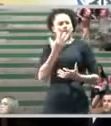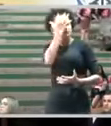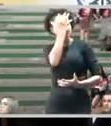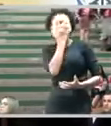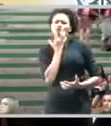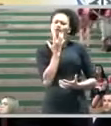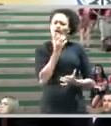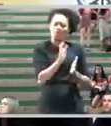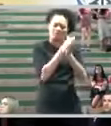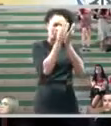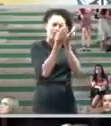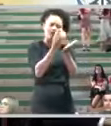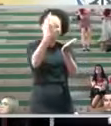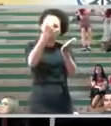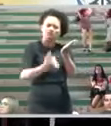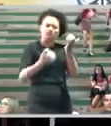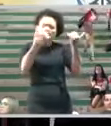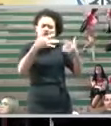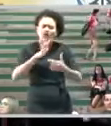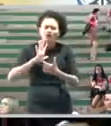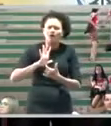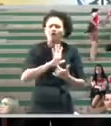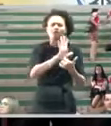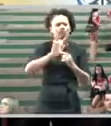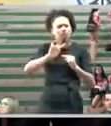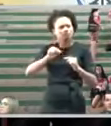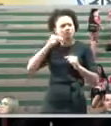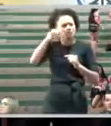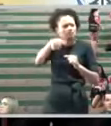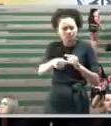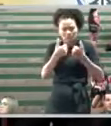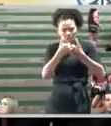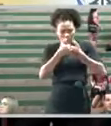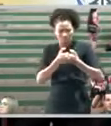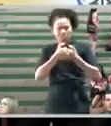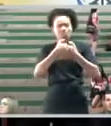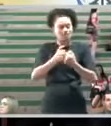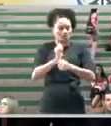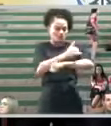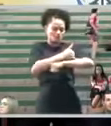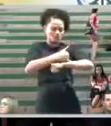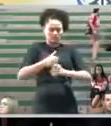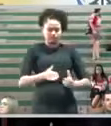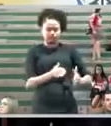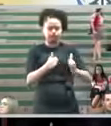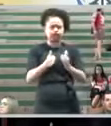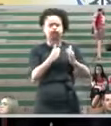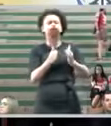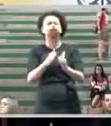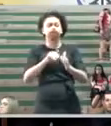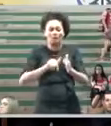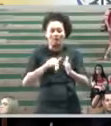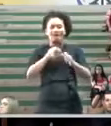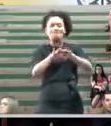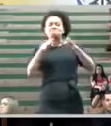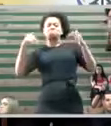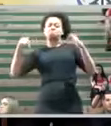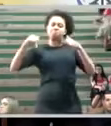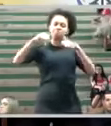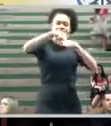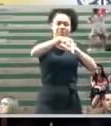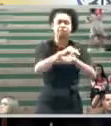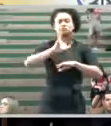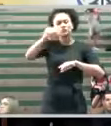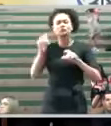responsabilidade. A Bíblia nos mostra que depois que a arca, o povo cruza o Jordão, destrói Jericó, e que o povo adentra